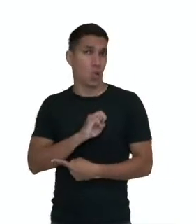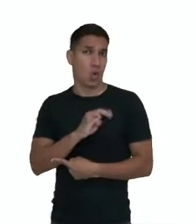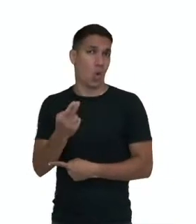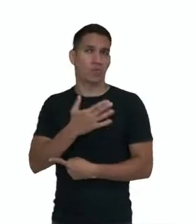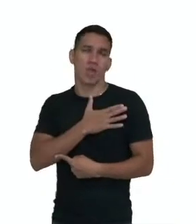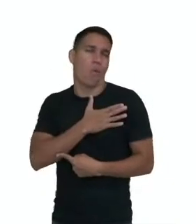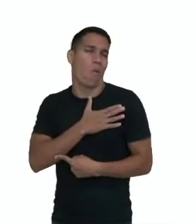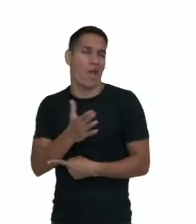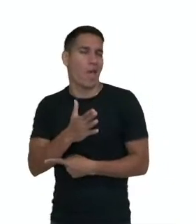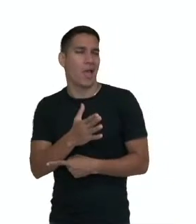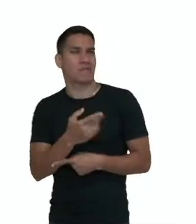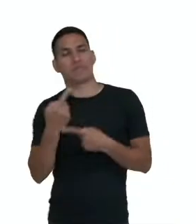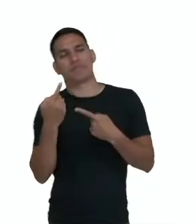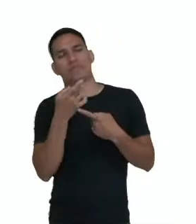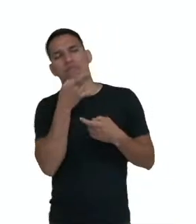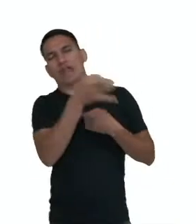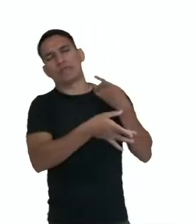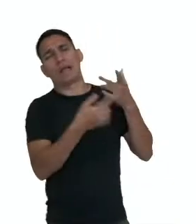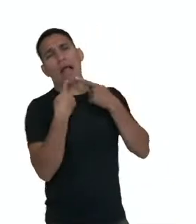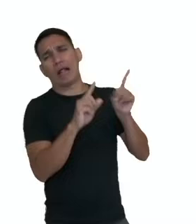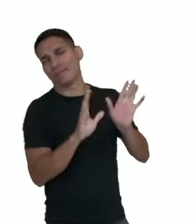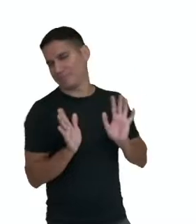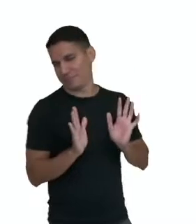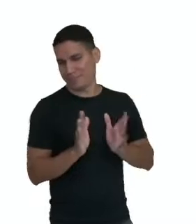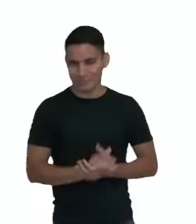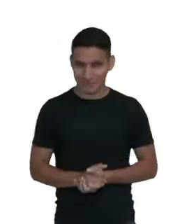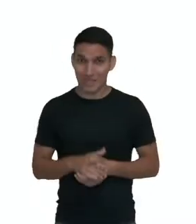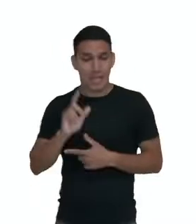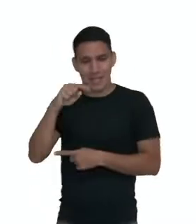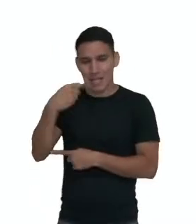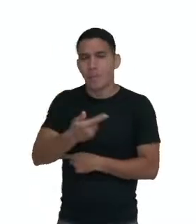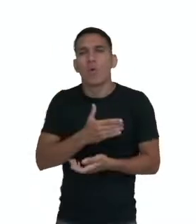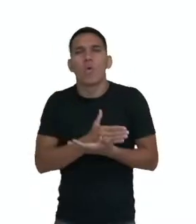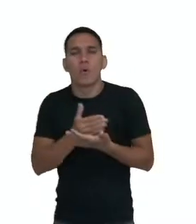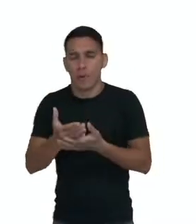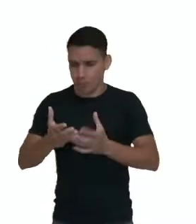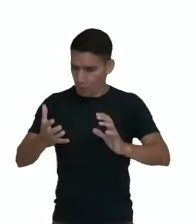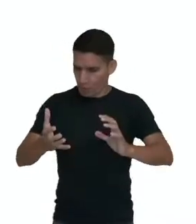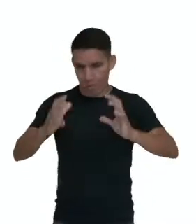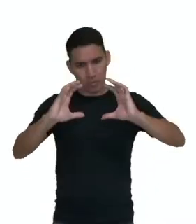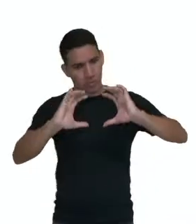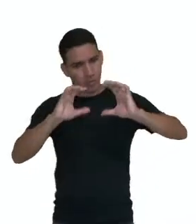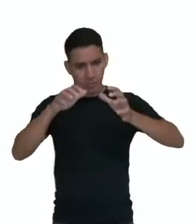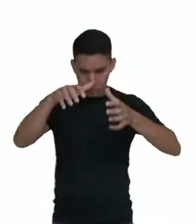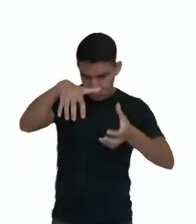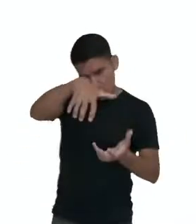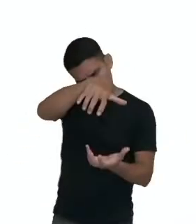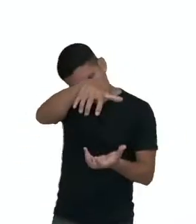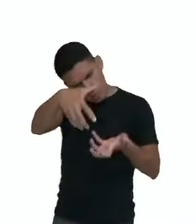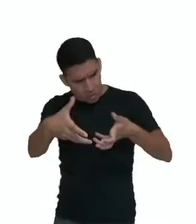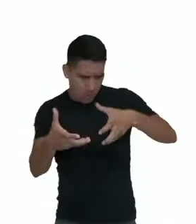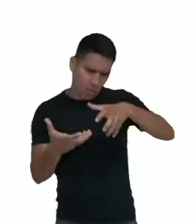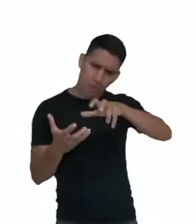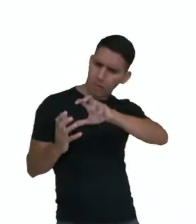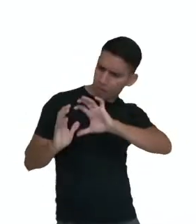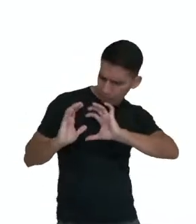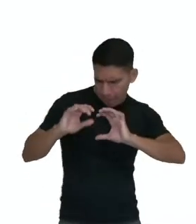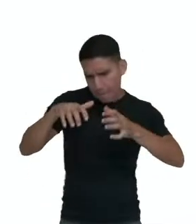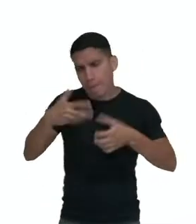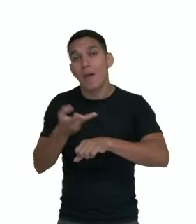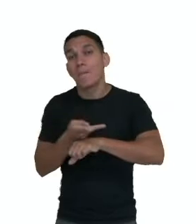querem magoar o velho. Depois começou a girar a bola à procura de alguma coisa.